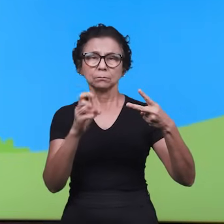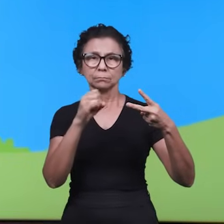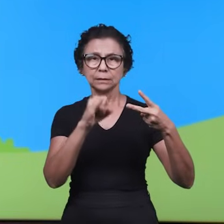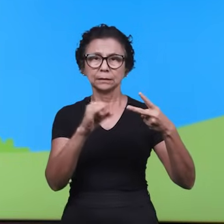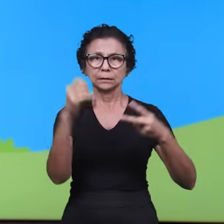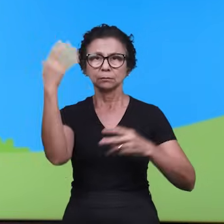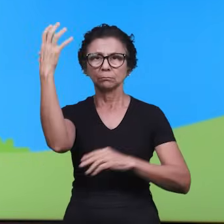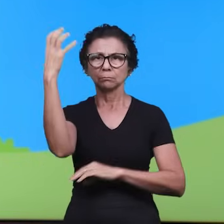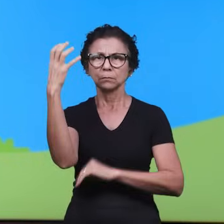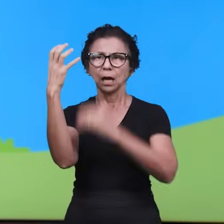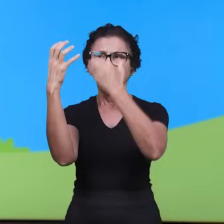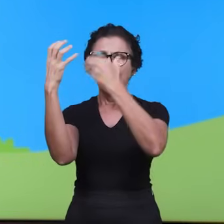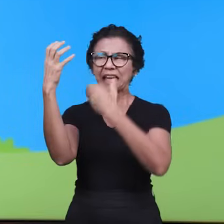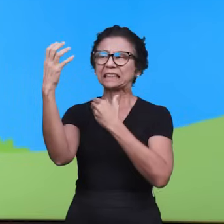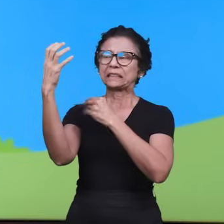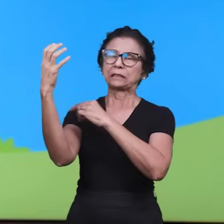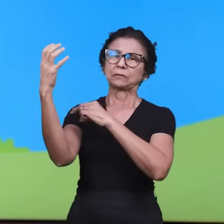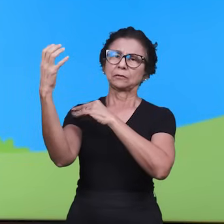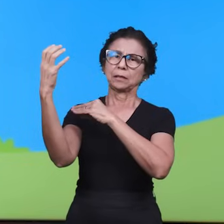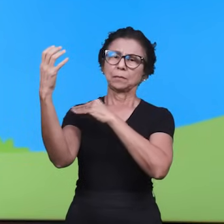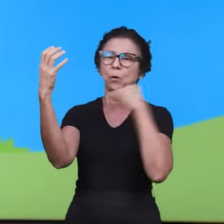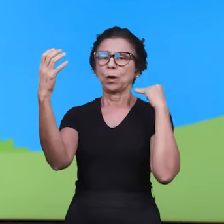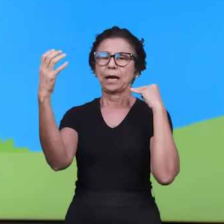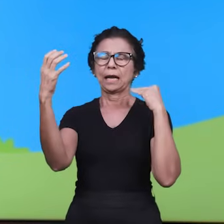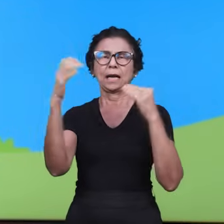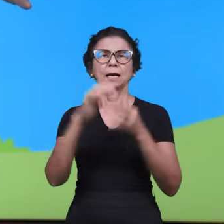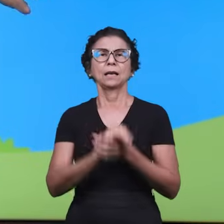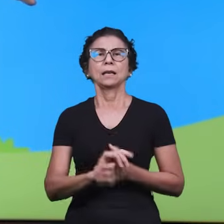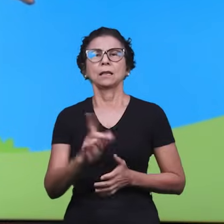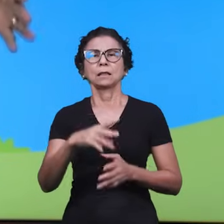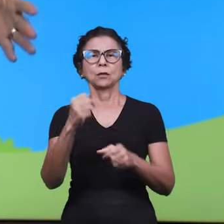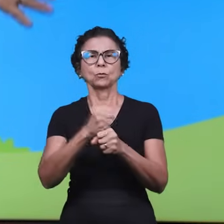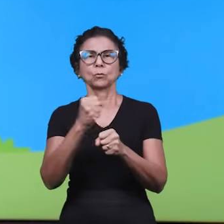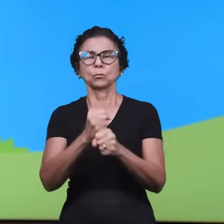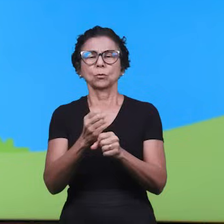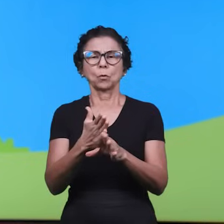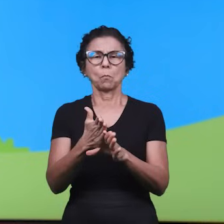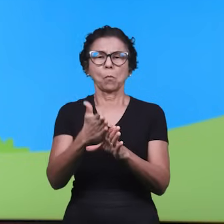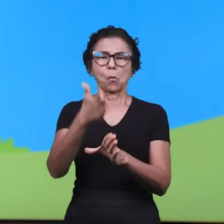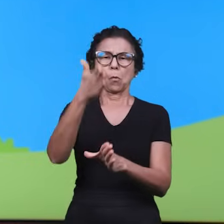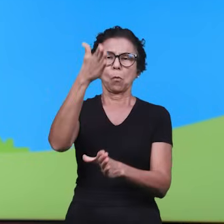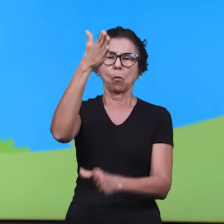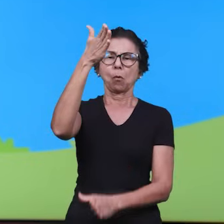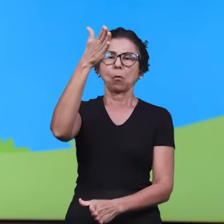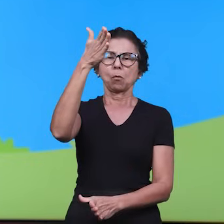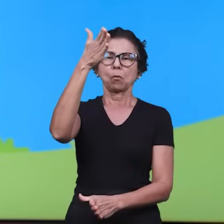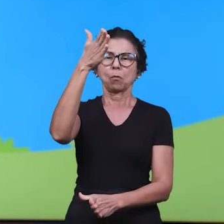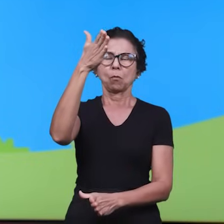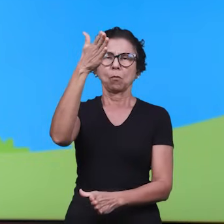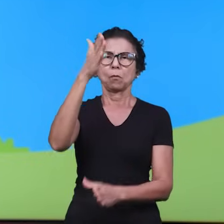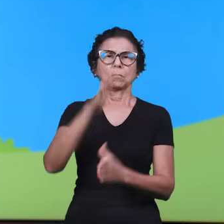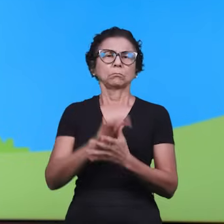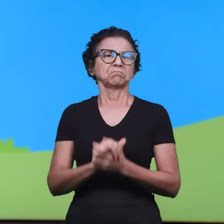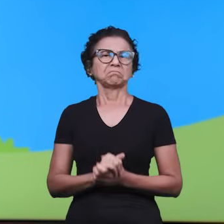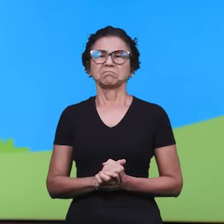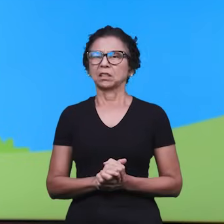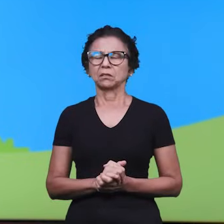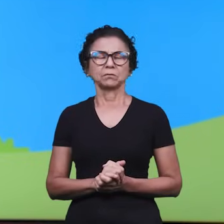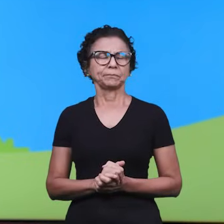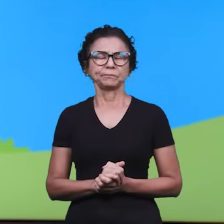a morte. Deus não colocou assim uma cerca, não construiu um muro ao redor daquela